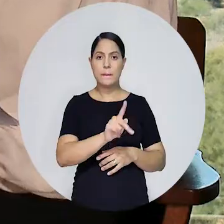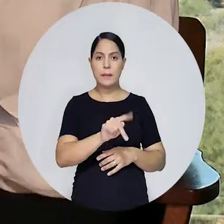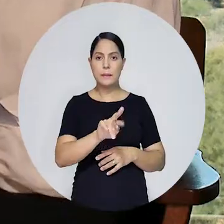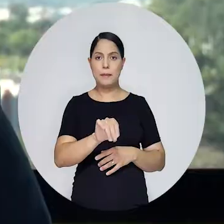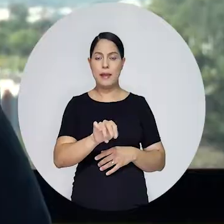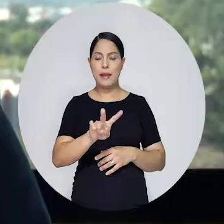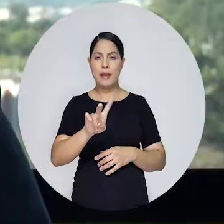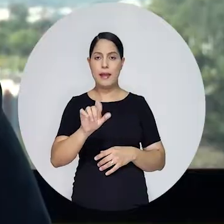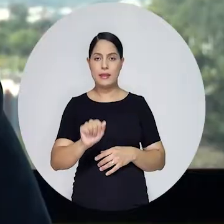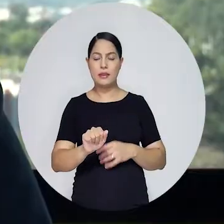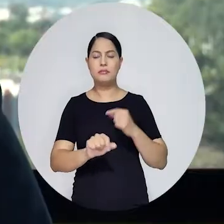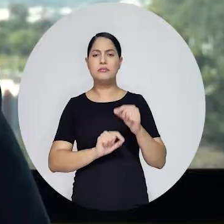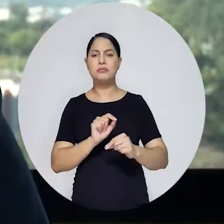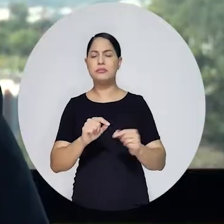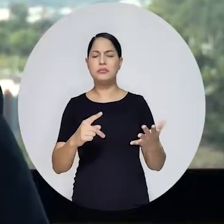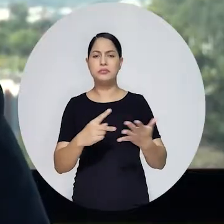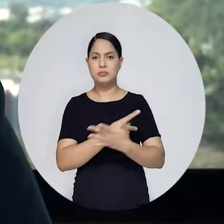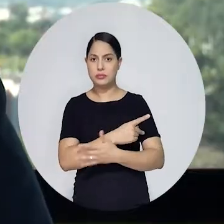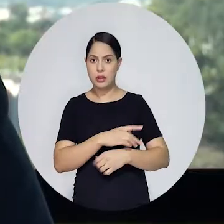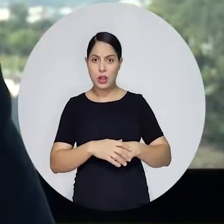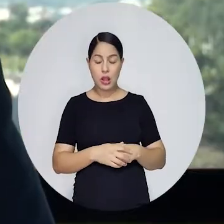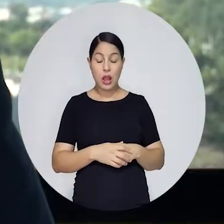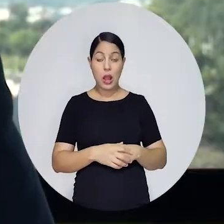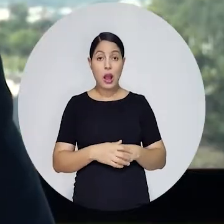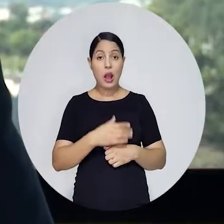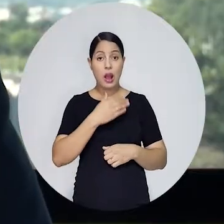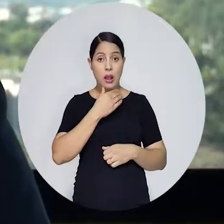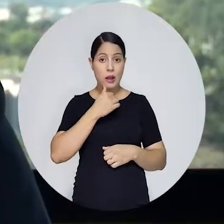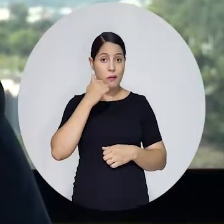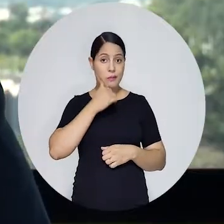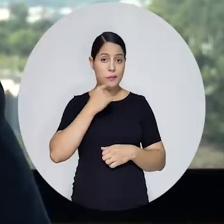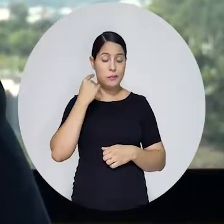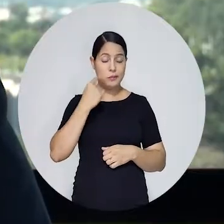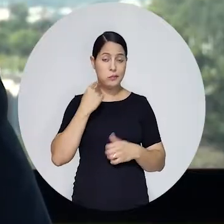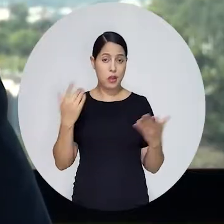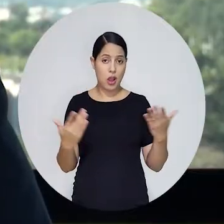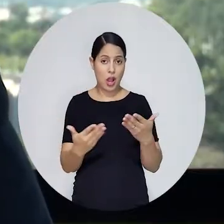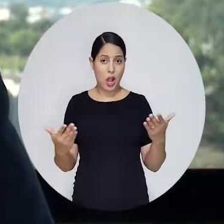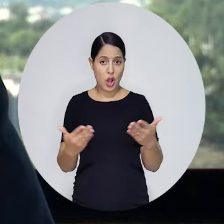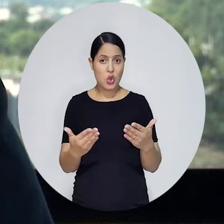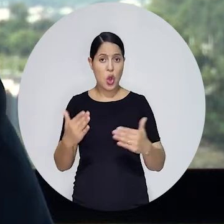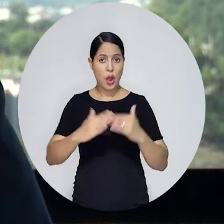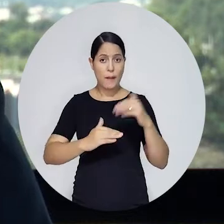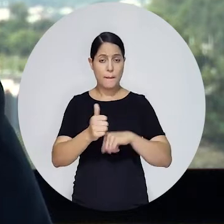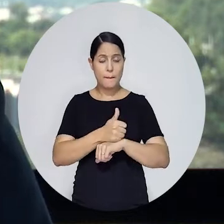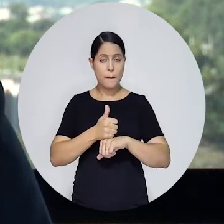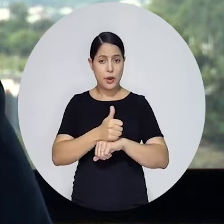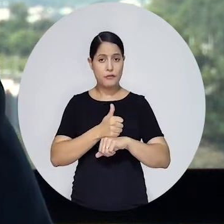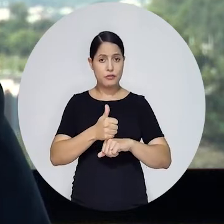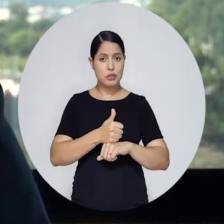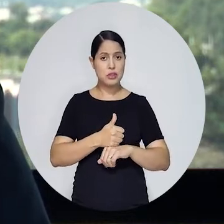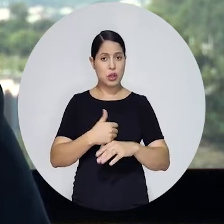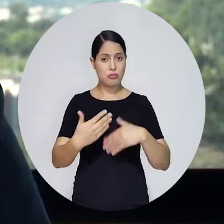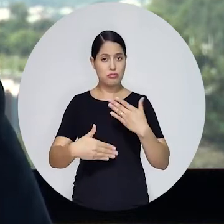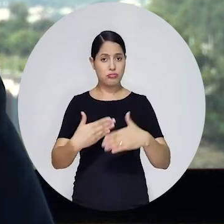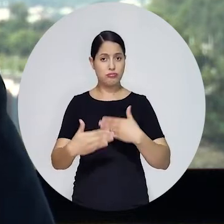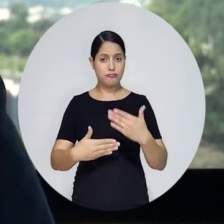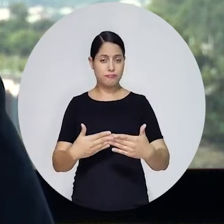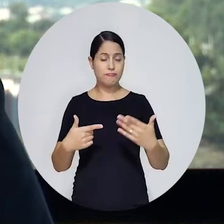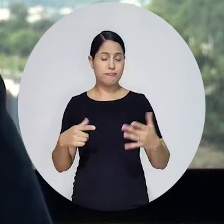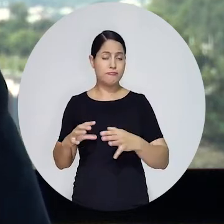Isso vem aferir segurança ao desempenho da própria